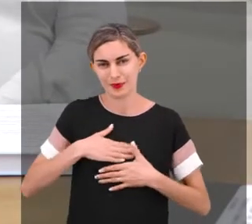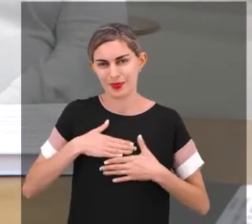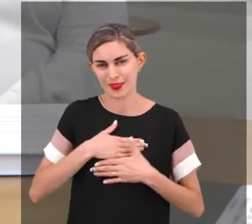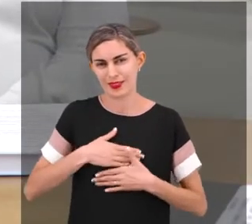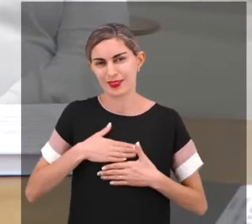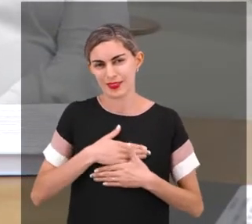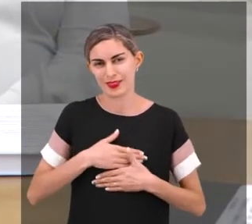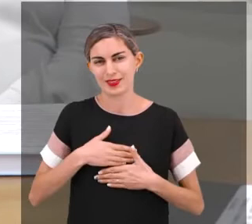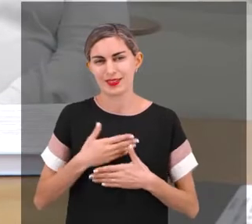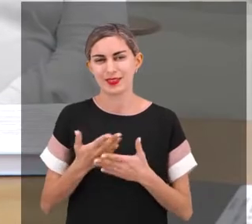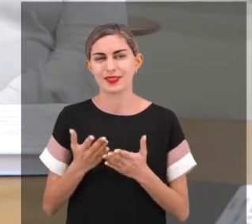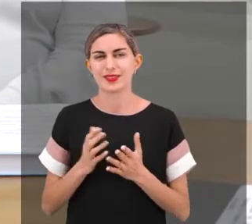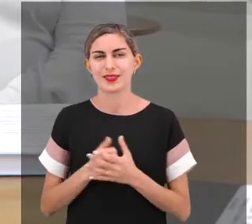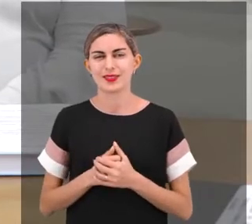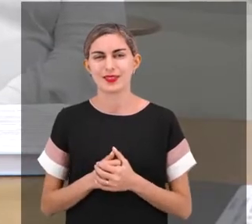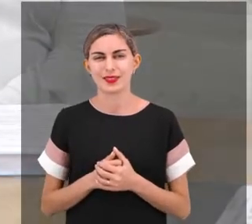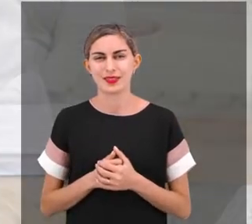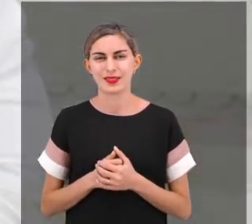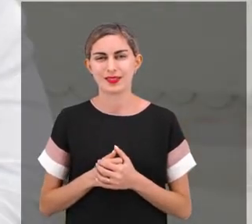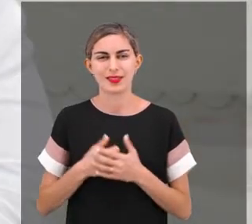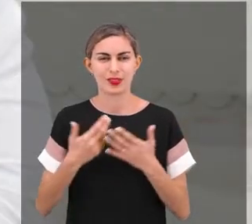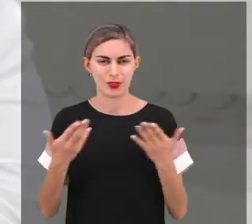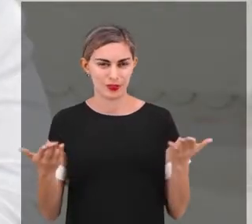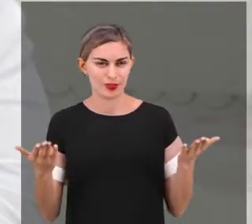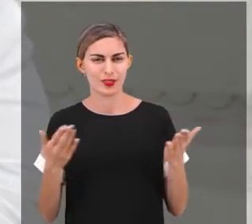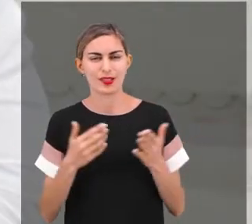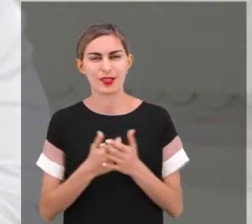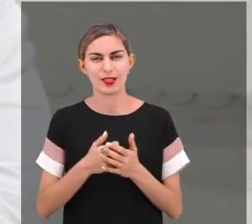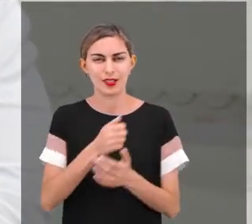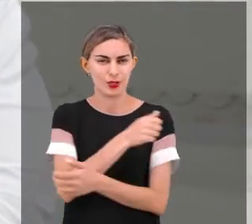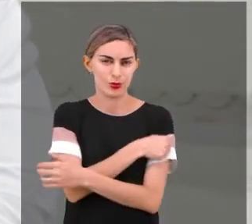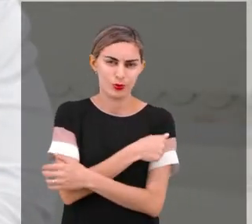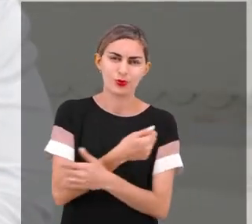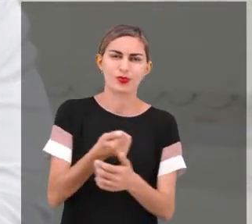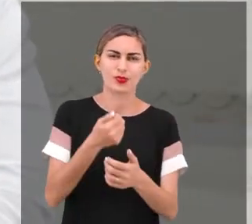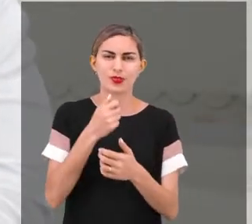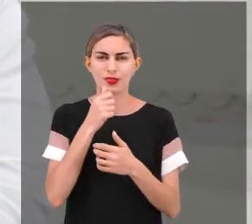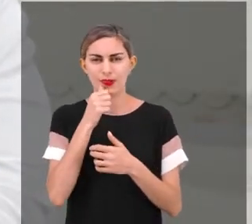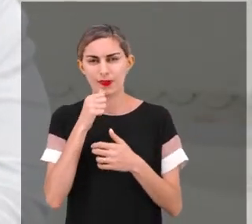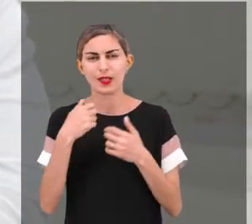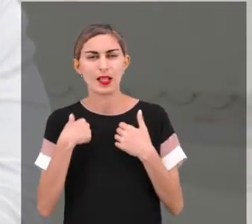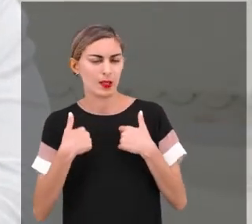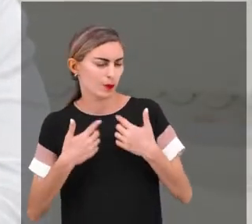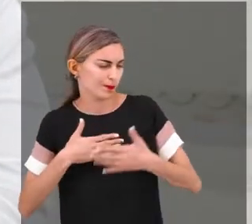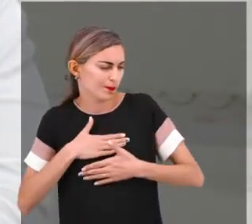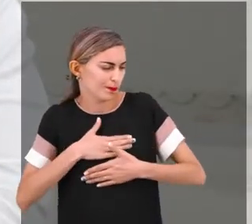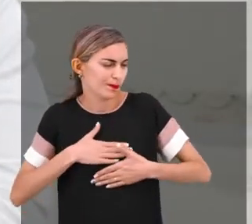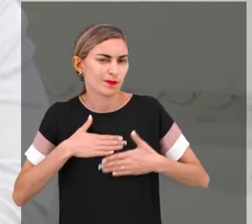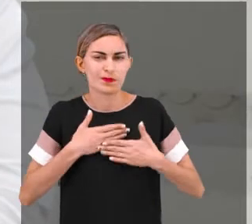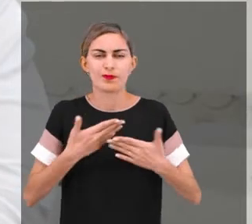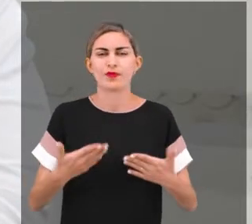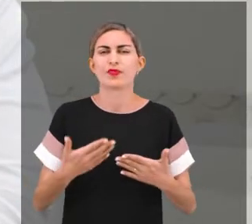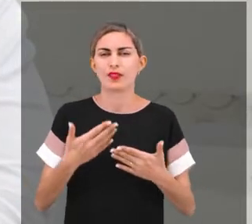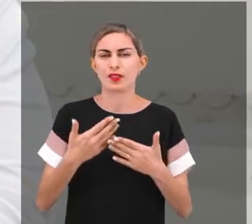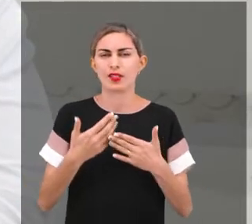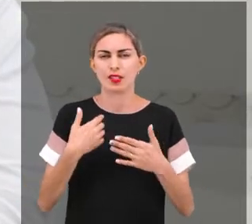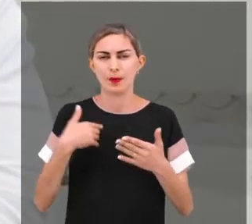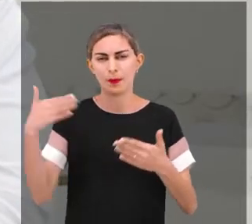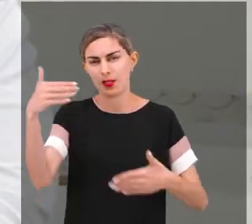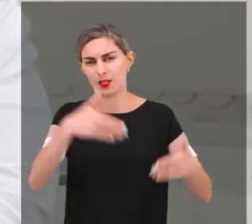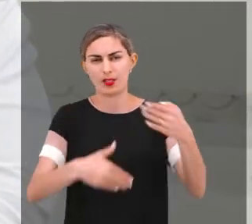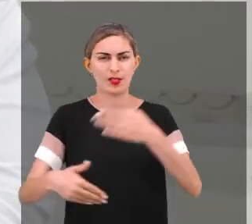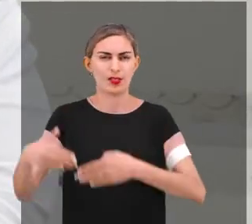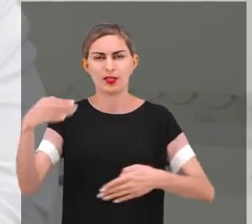prazer dividir esse espaço contigo aqui. Ok. Olá, Regiane. Olá, alunas e alunos. Para mim é uma satisfação muito grande